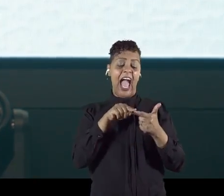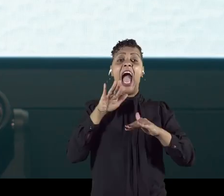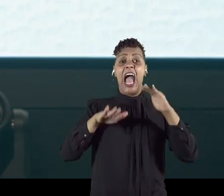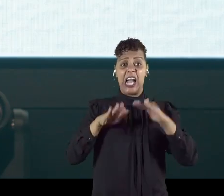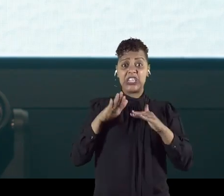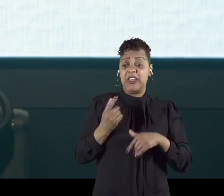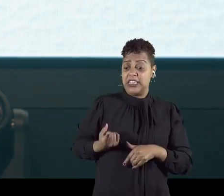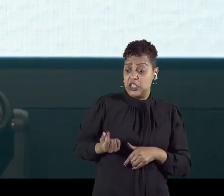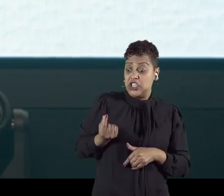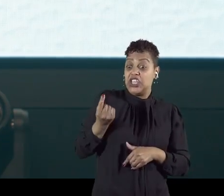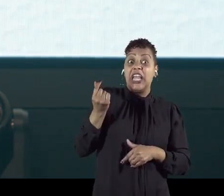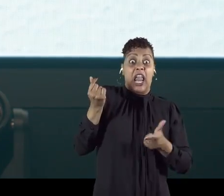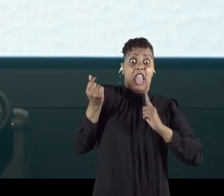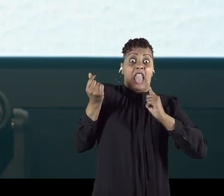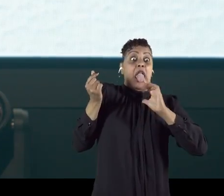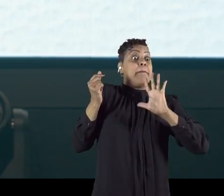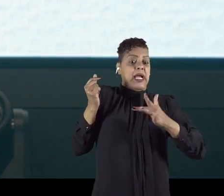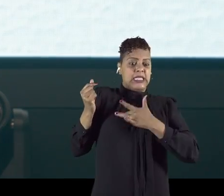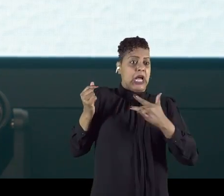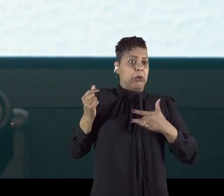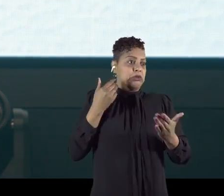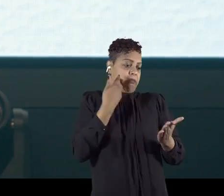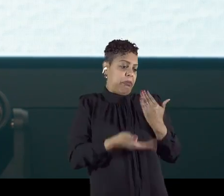mais perto de saúde